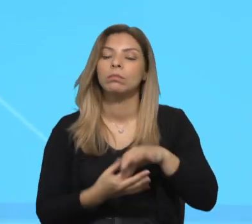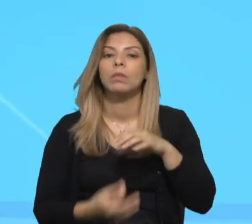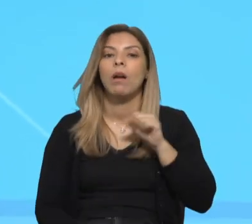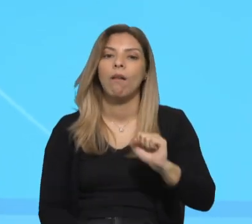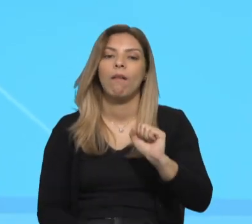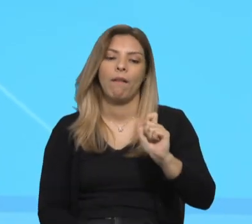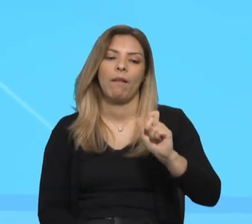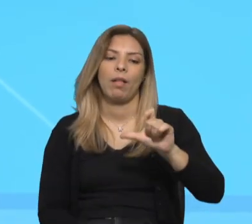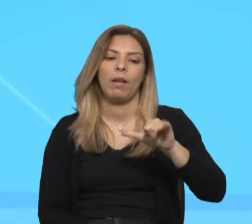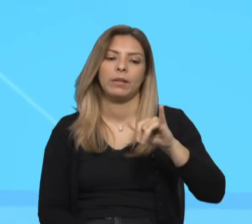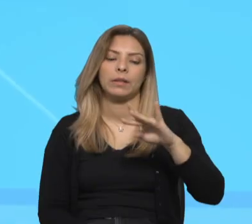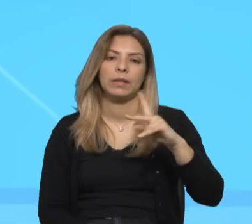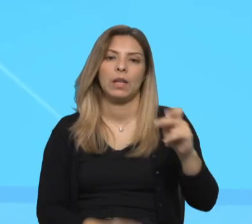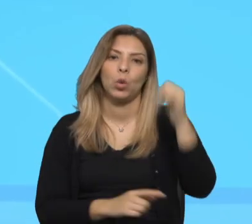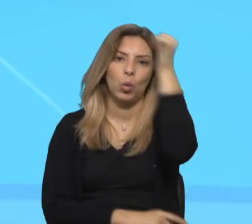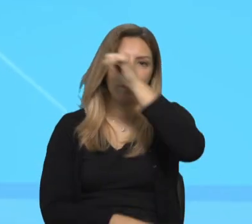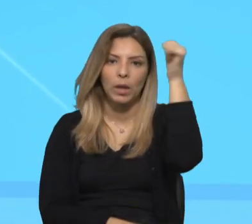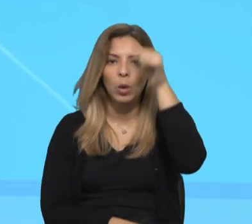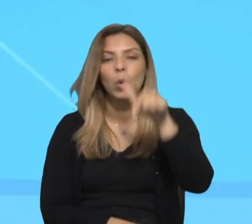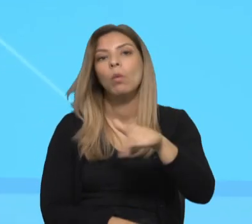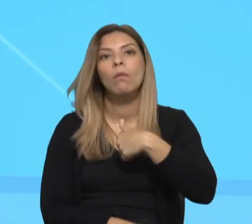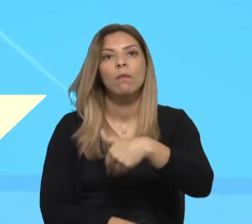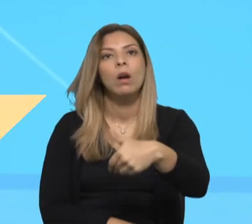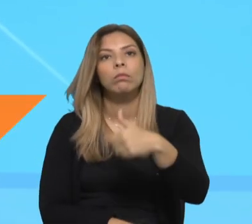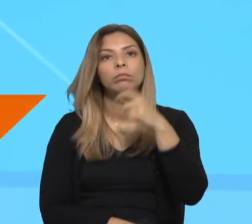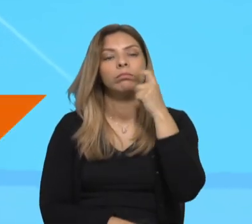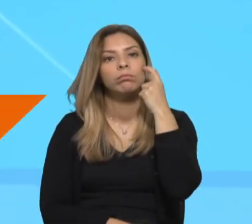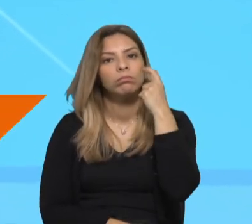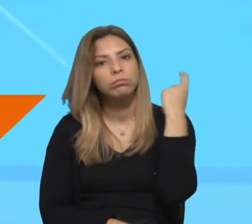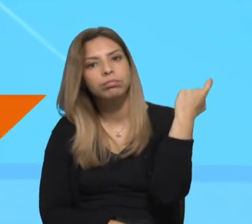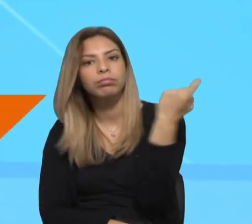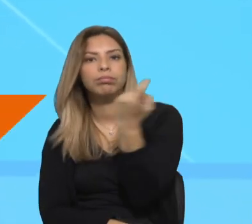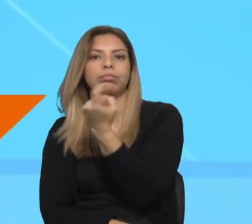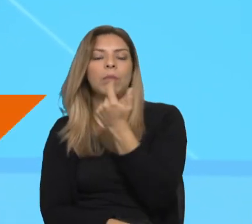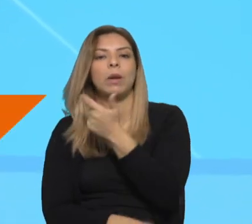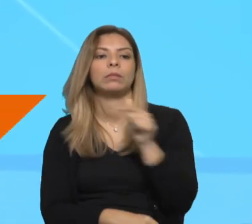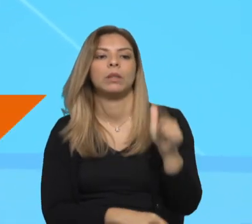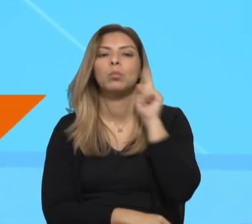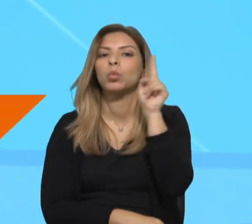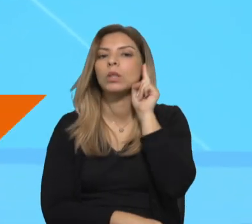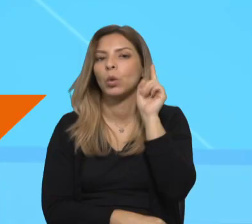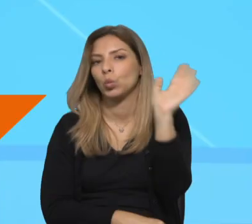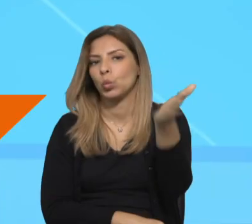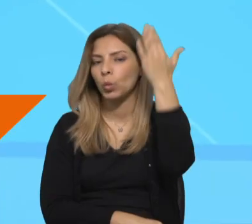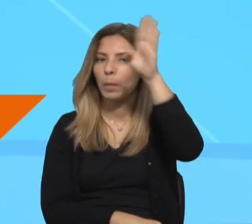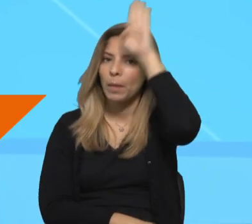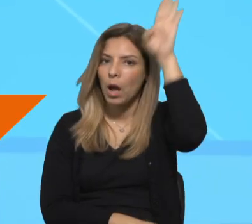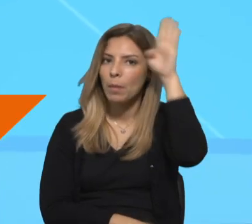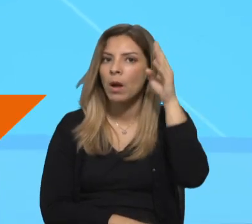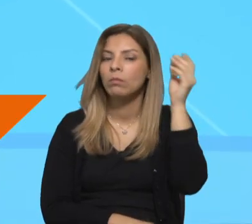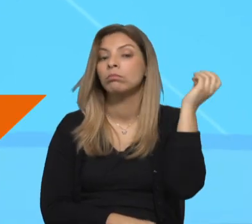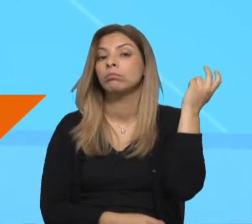No domingo, no programa 100 passámos a revista os momentos marcantes deste pontificado, com reações que chegam de muitos